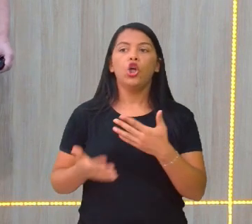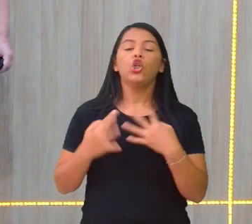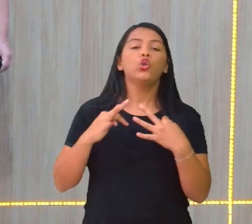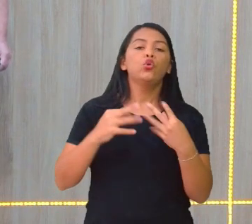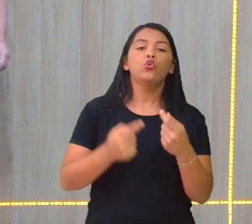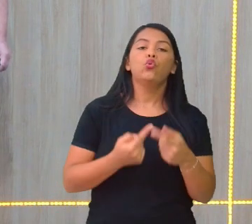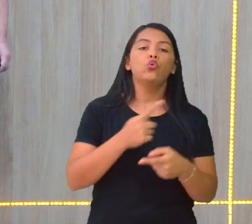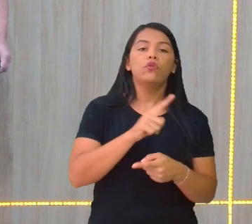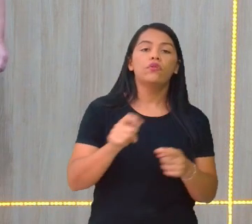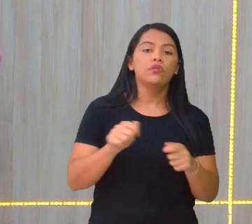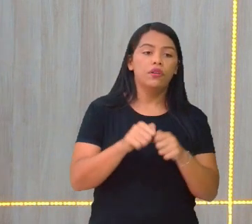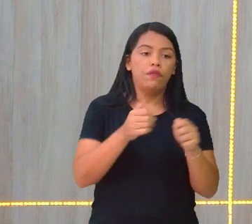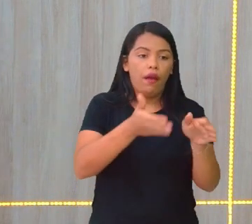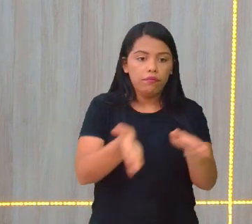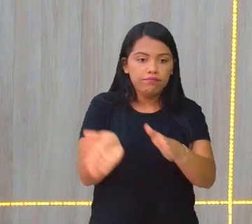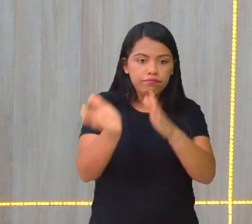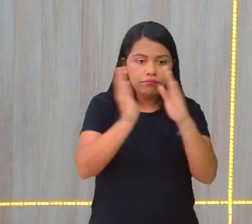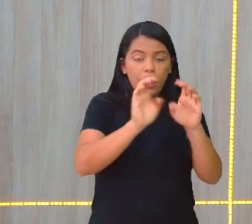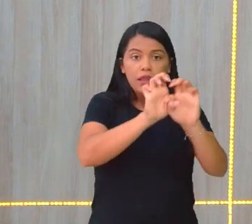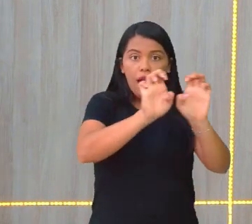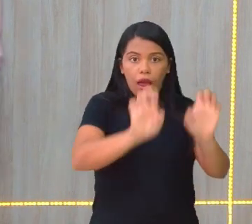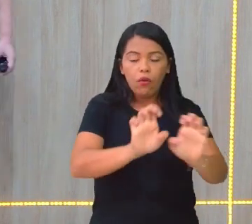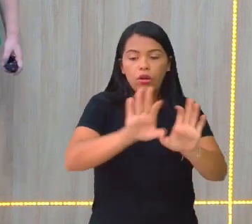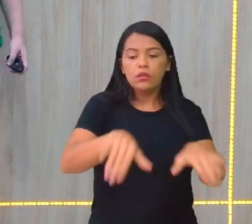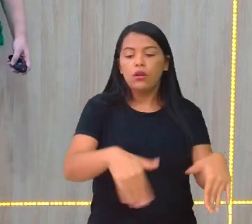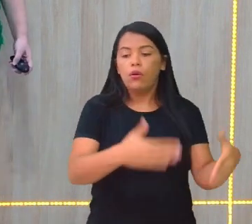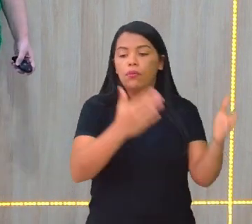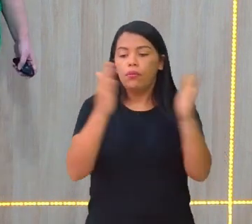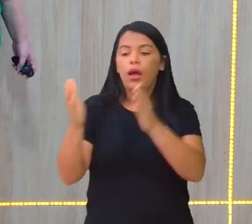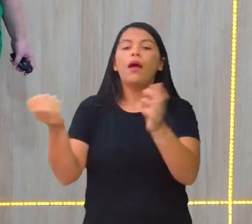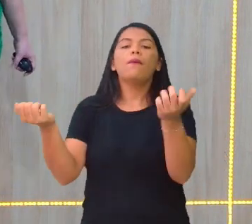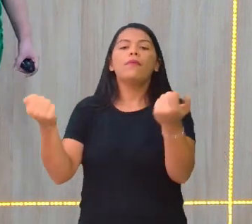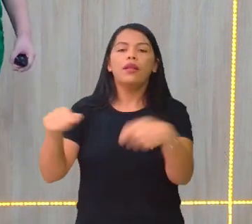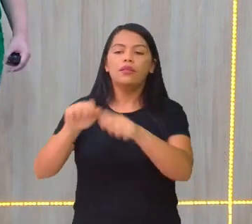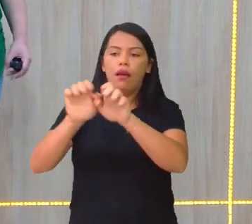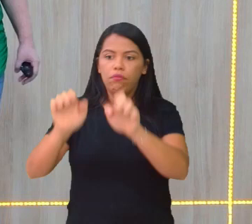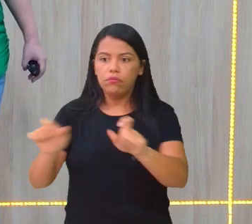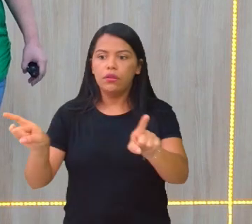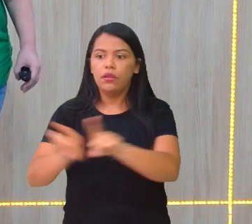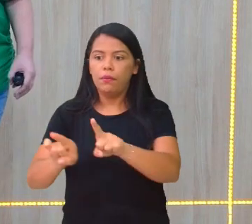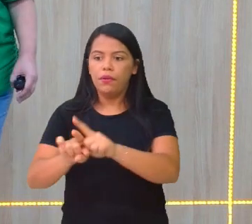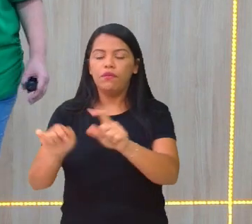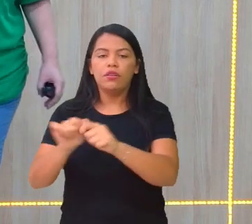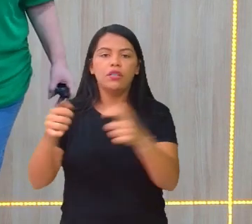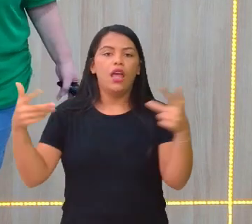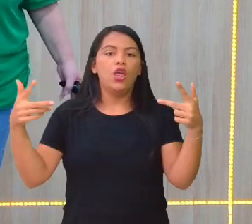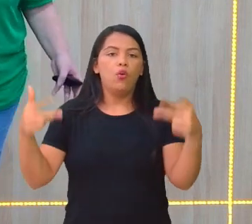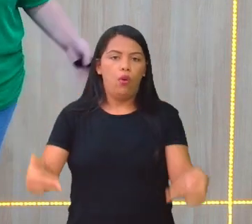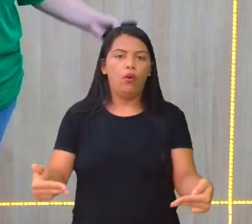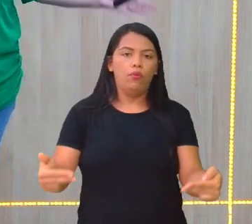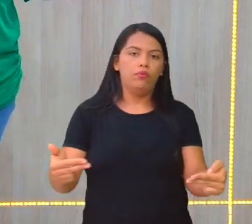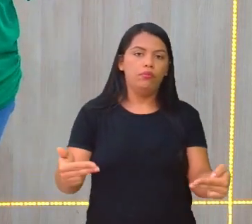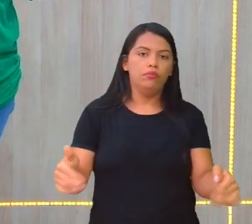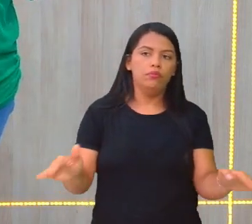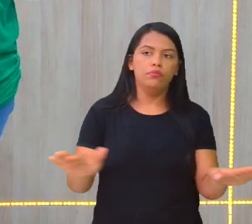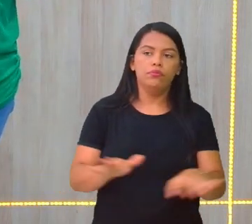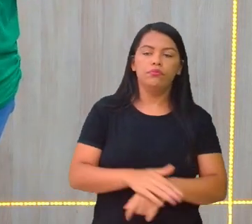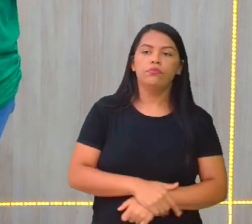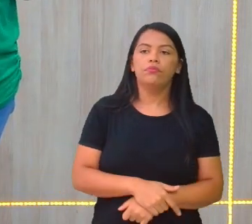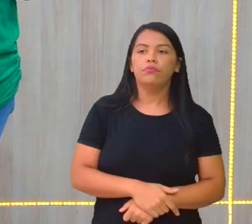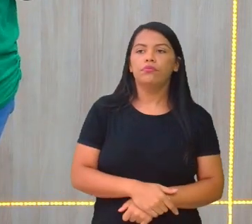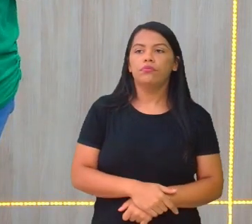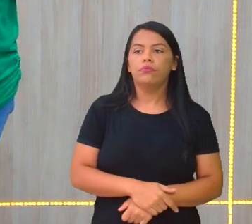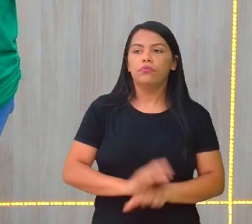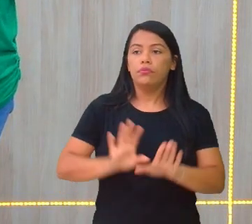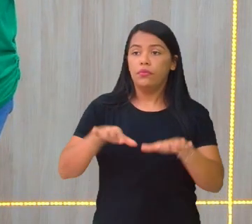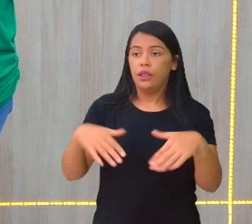um lado da equação, tem que fazer do outro lado também. Com isso, gente, eu dou um